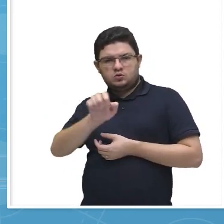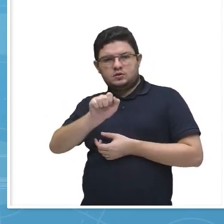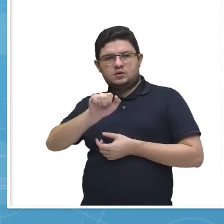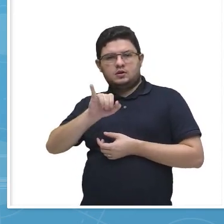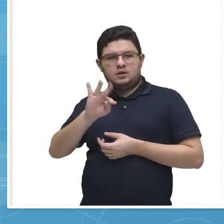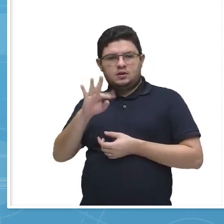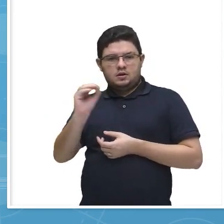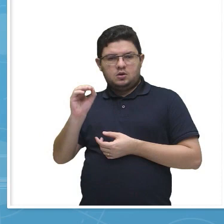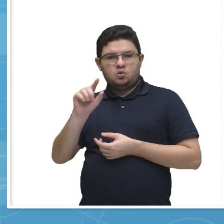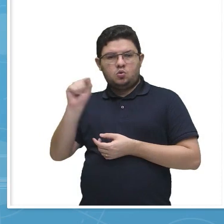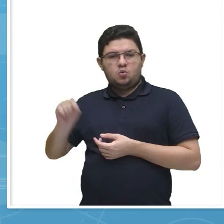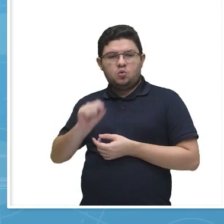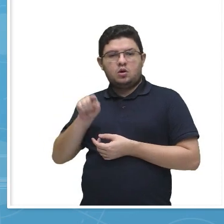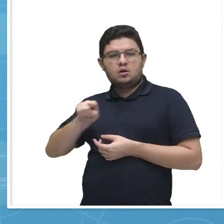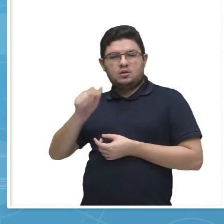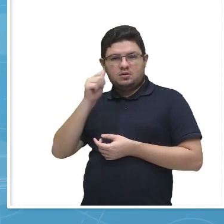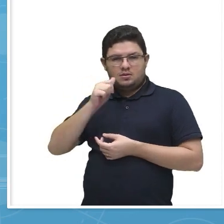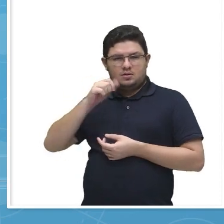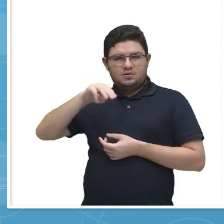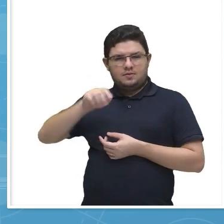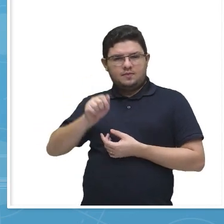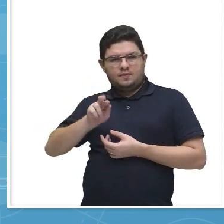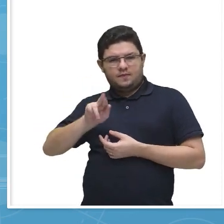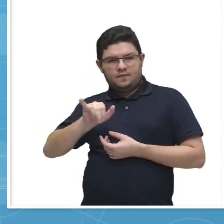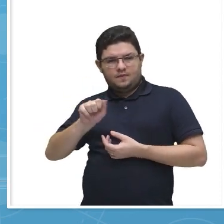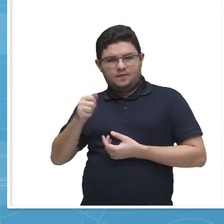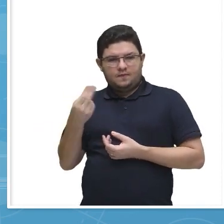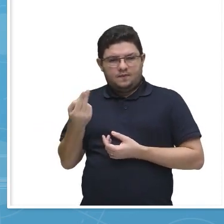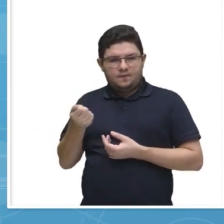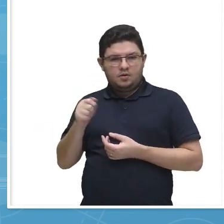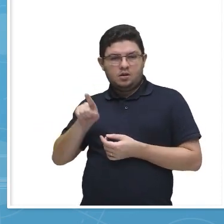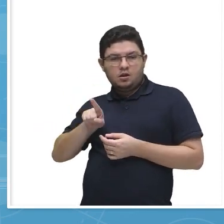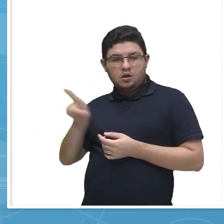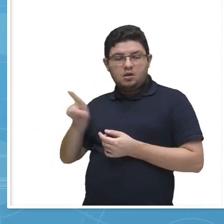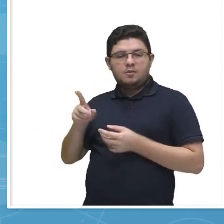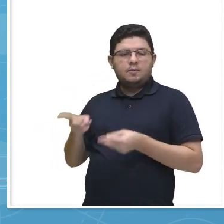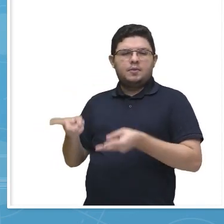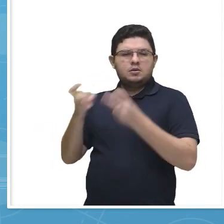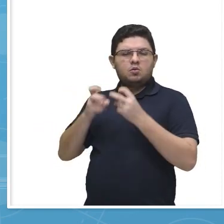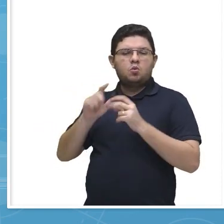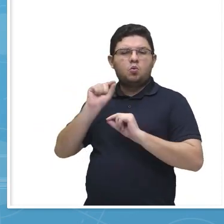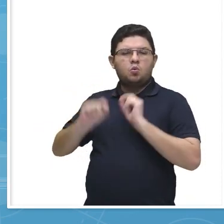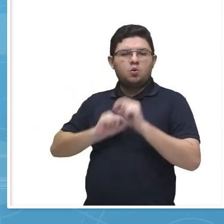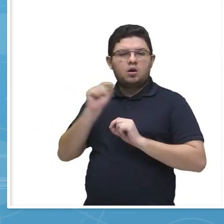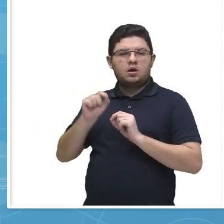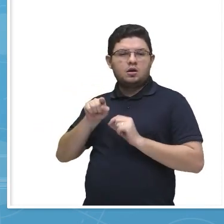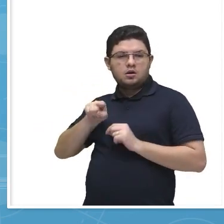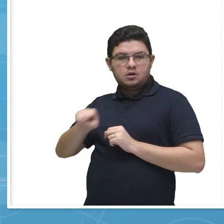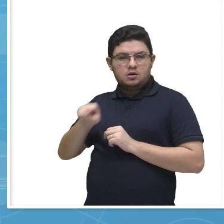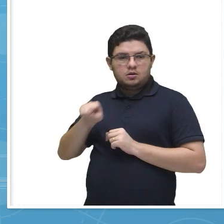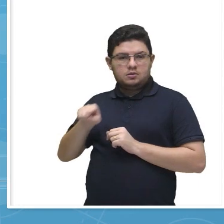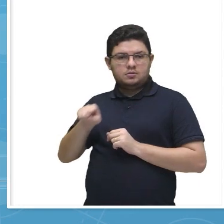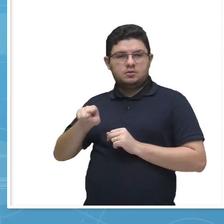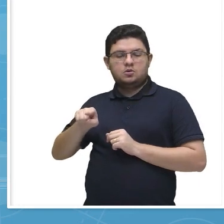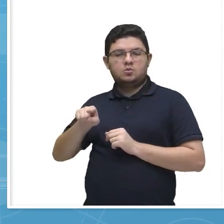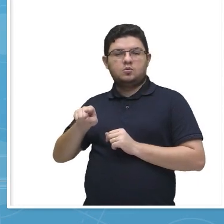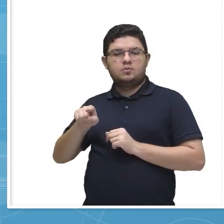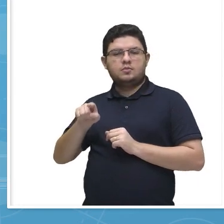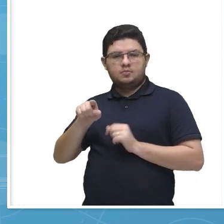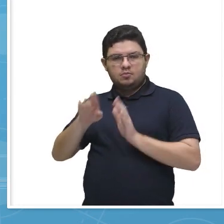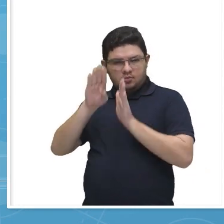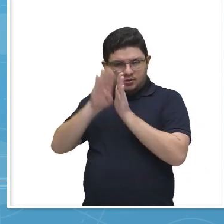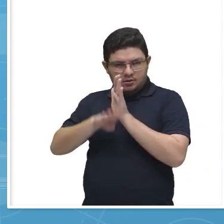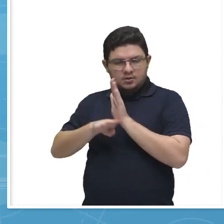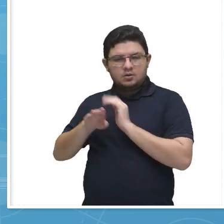oração. Perceba que esse sujeito aqui, a Mariana, é o nosso sujeito a quem